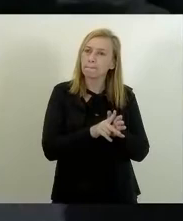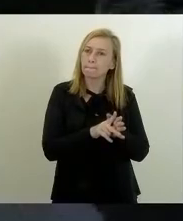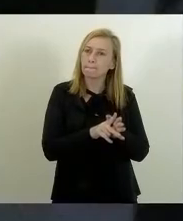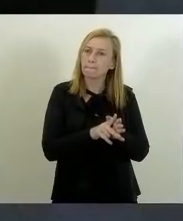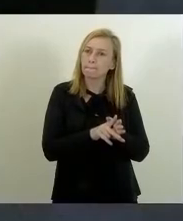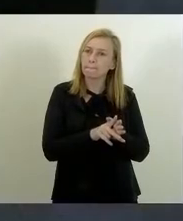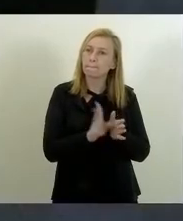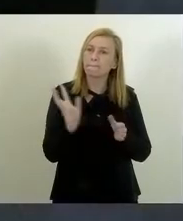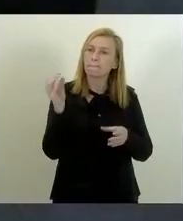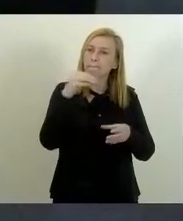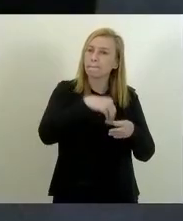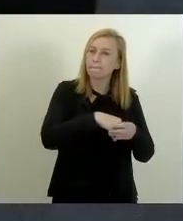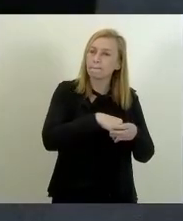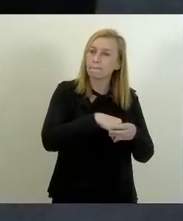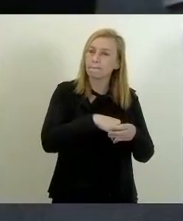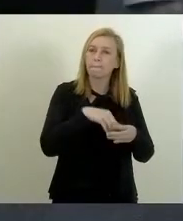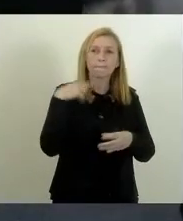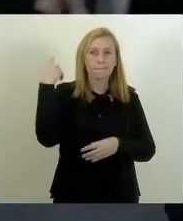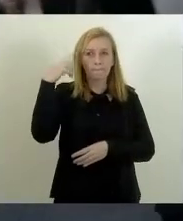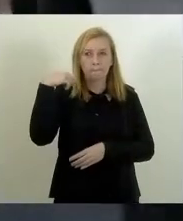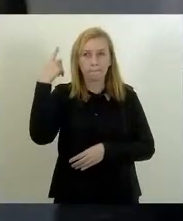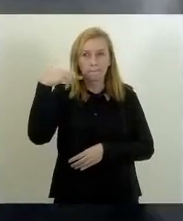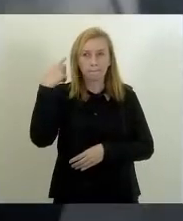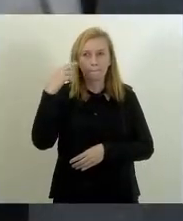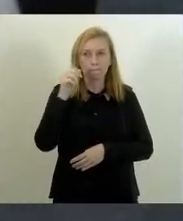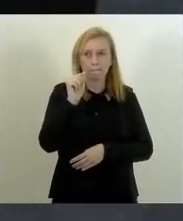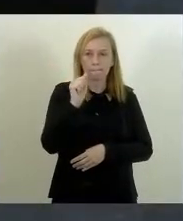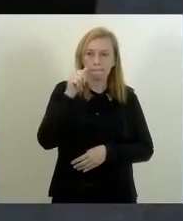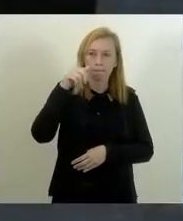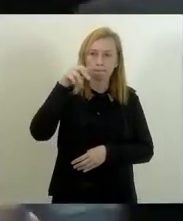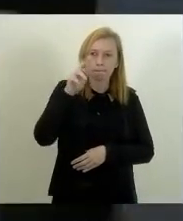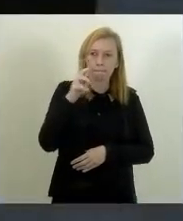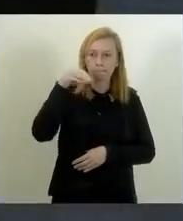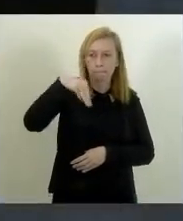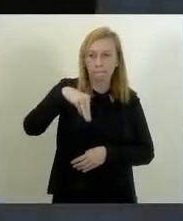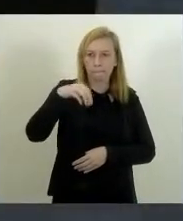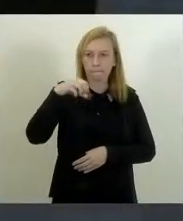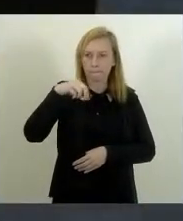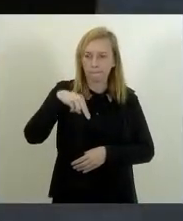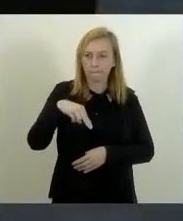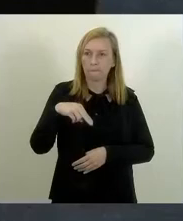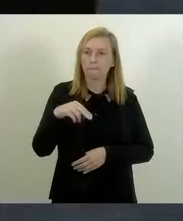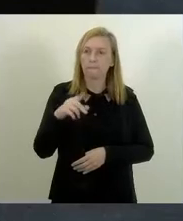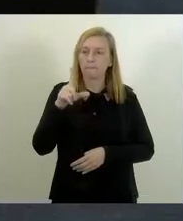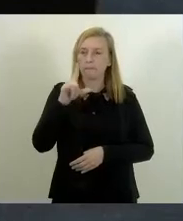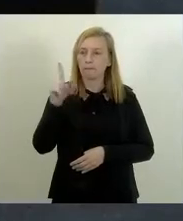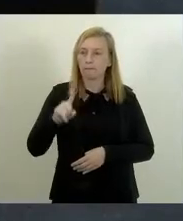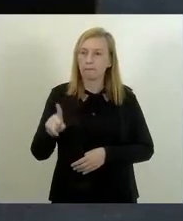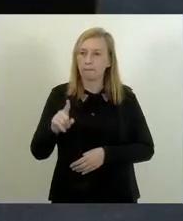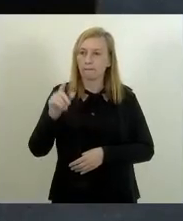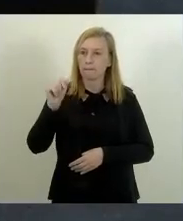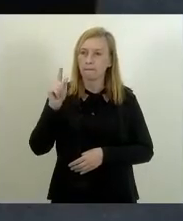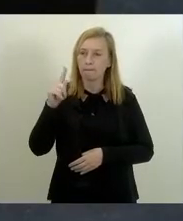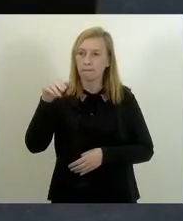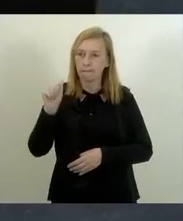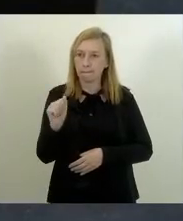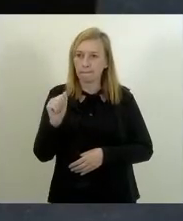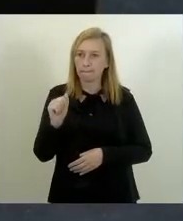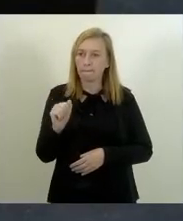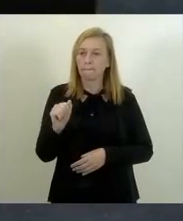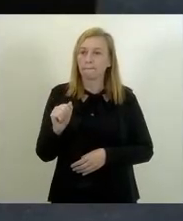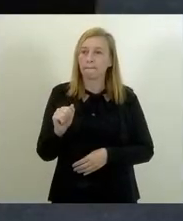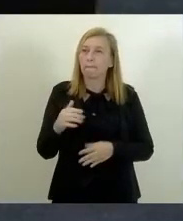de incluir o advogado, maçom, Luiz Gama, como patrono da nossa abolição, mas ficar aqui